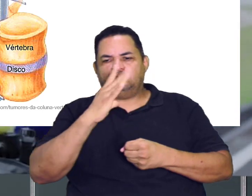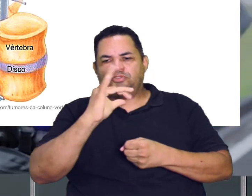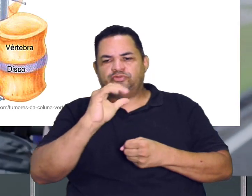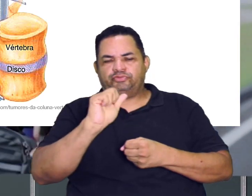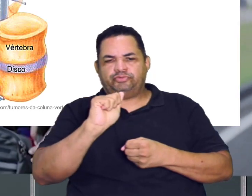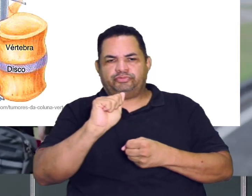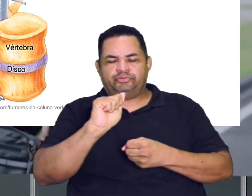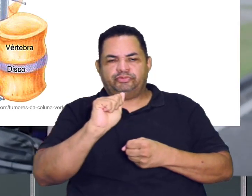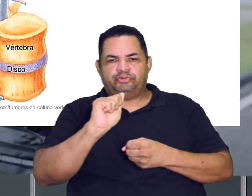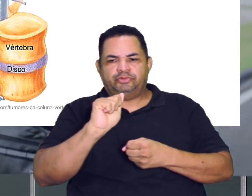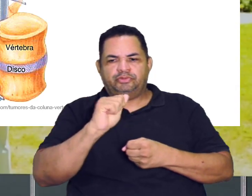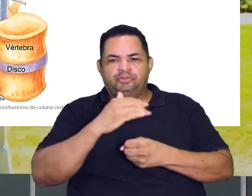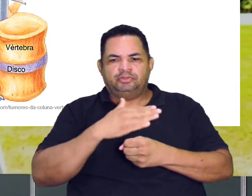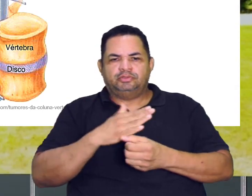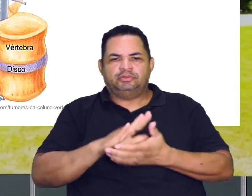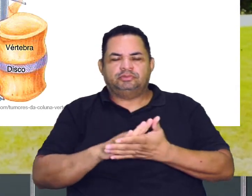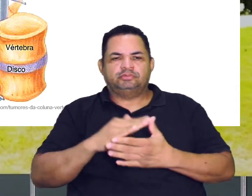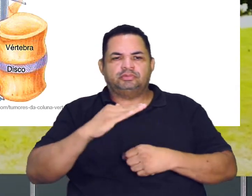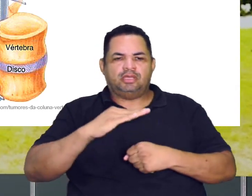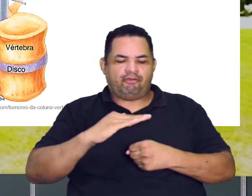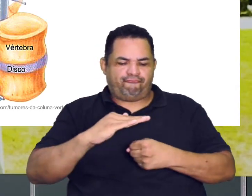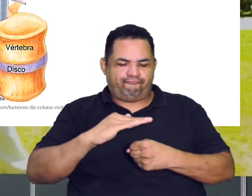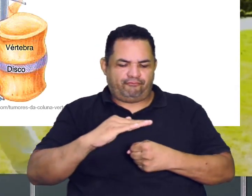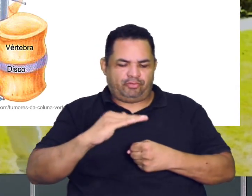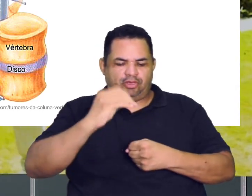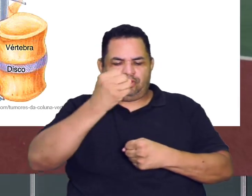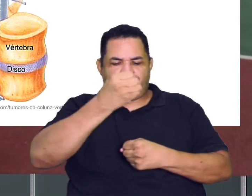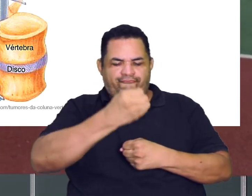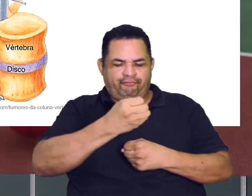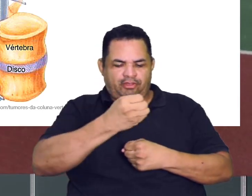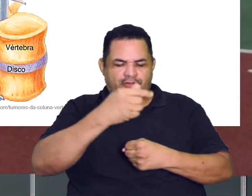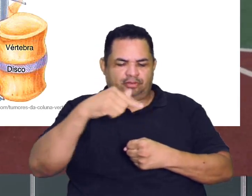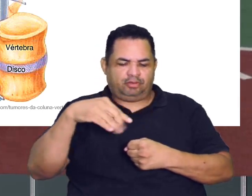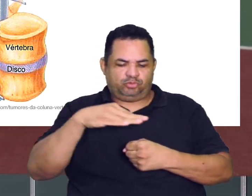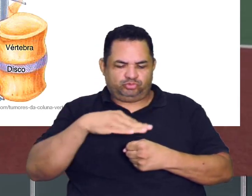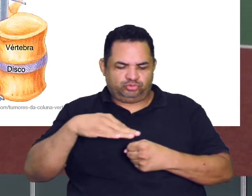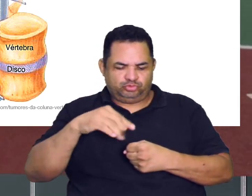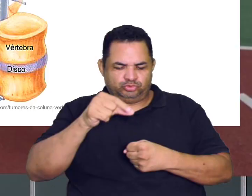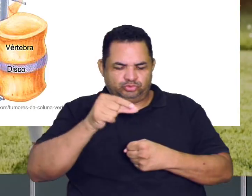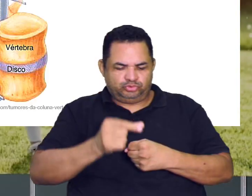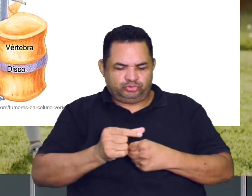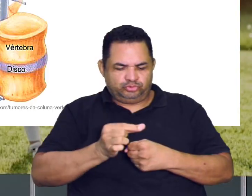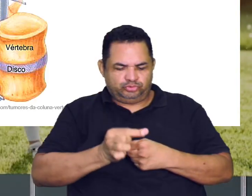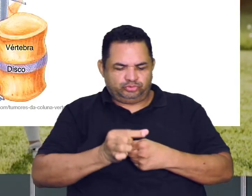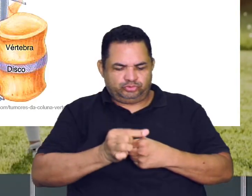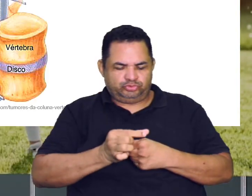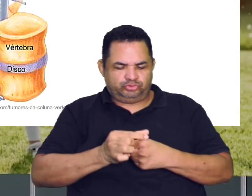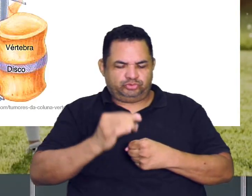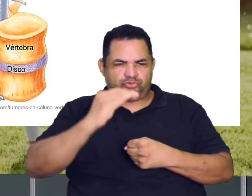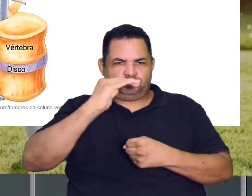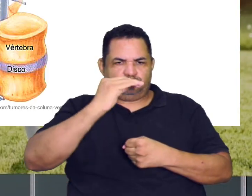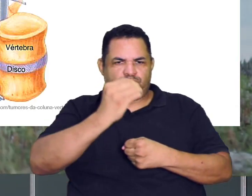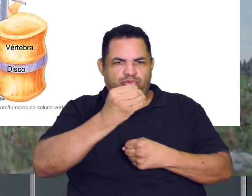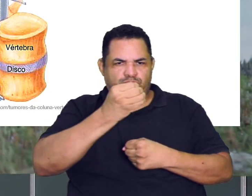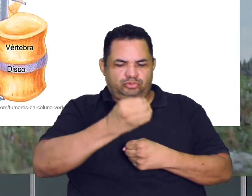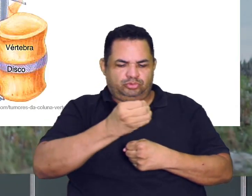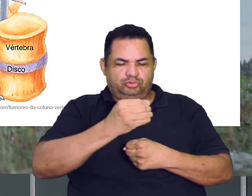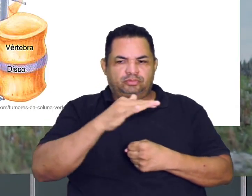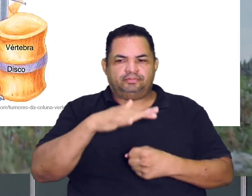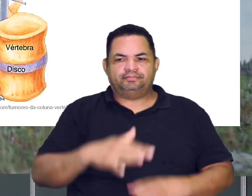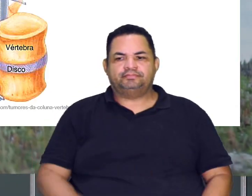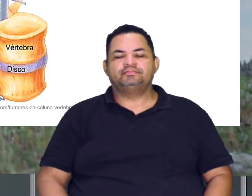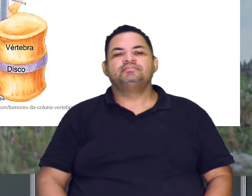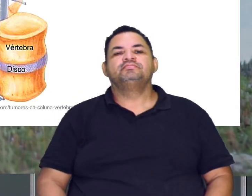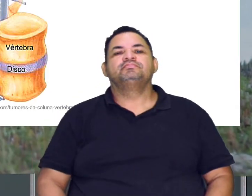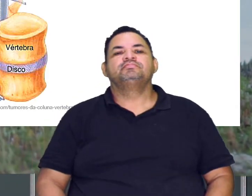né? Os discos aí intervertebrais, que estão entre as vértebras. Tudo bem? Tranquilo até agora?